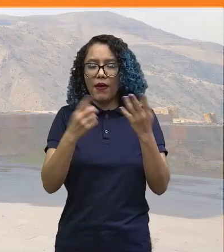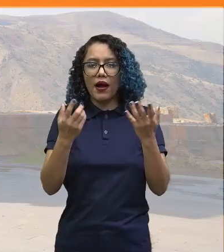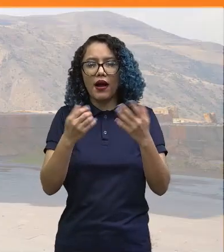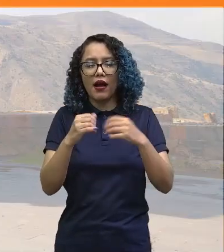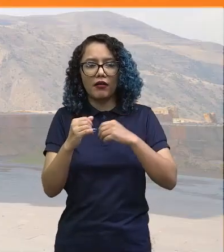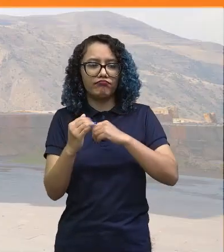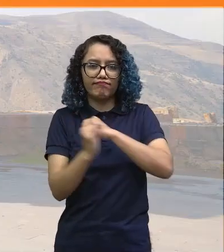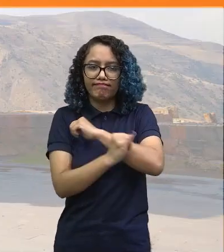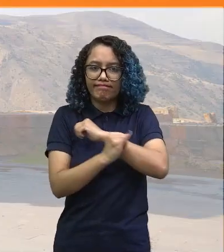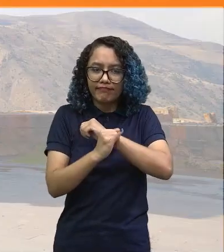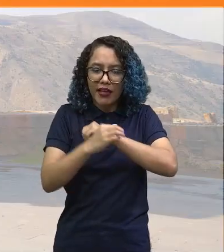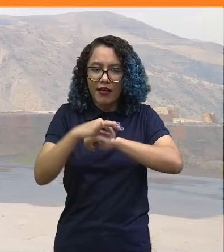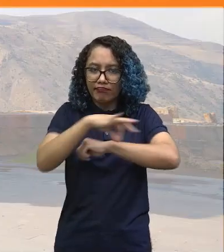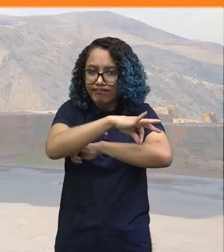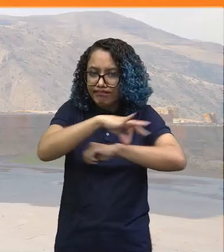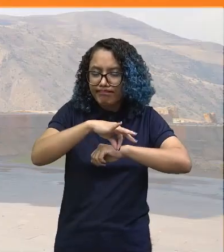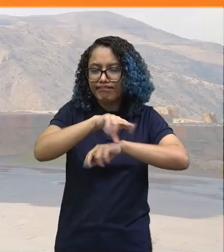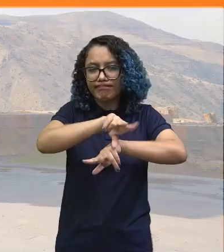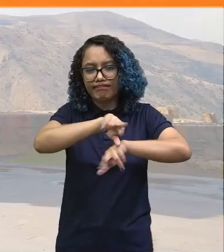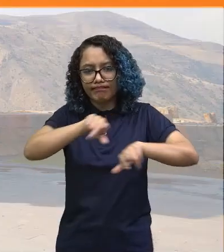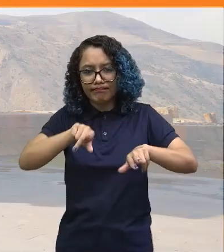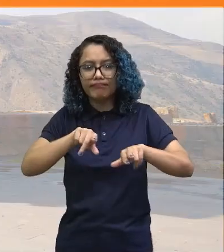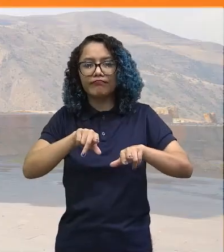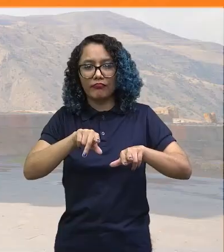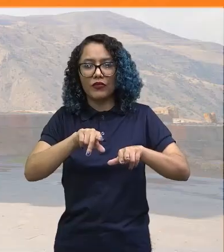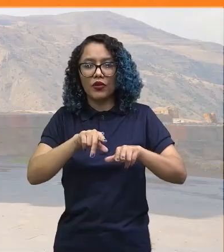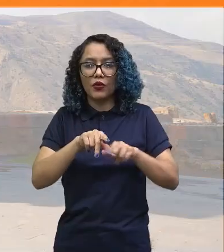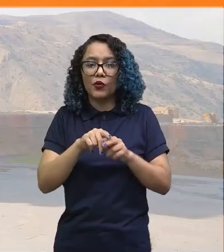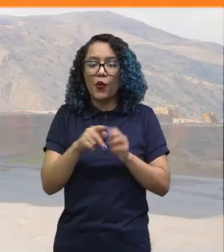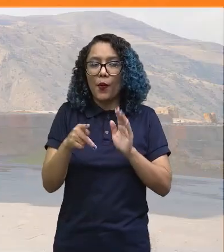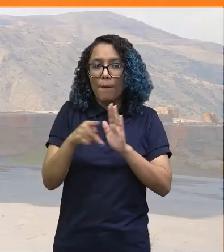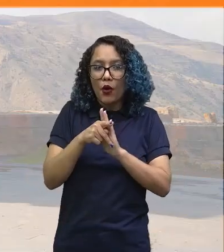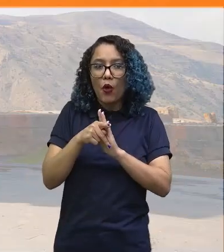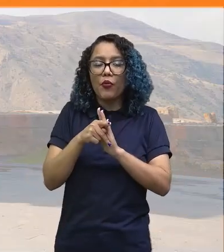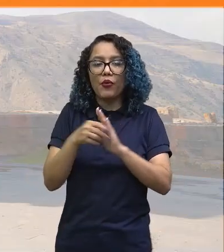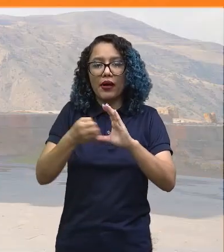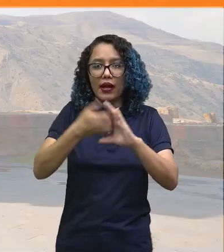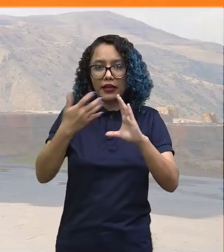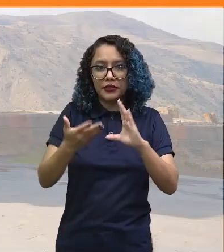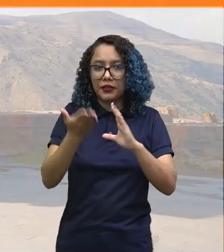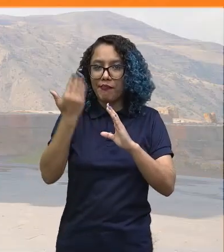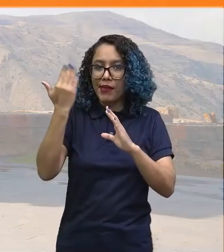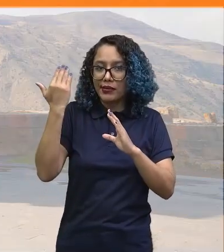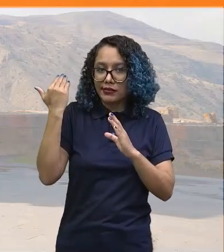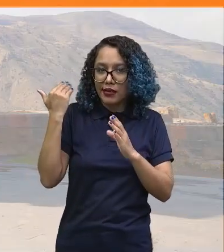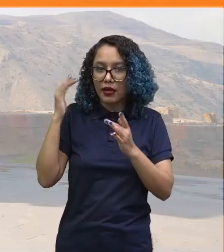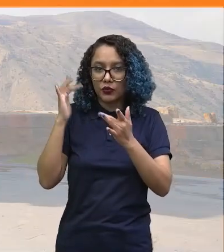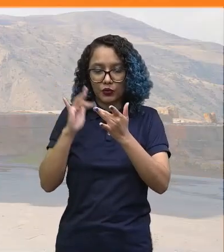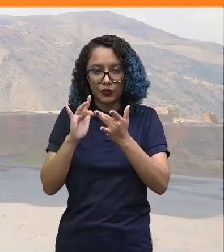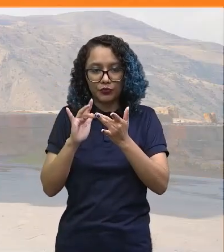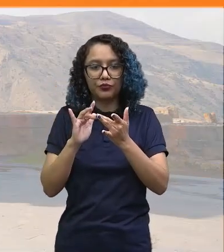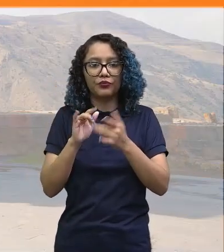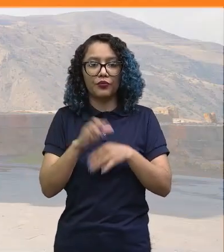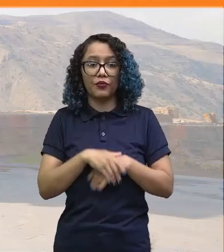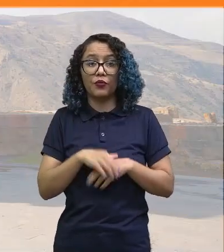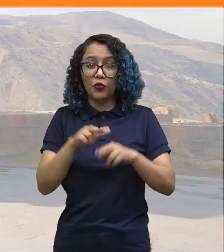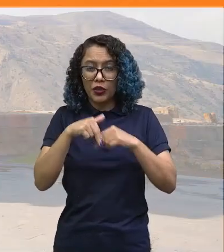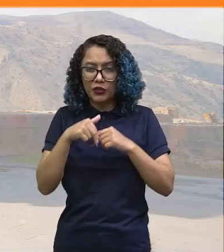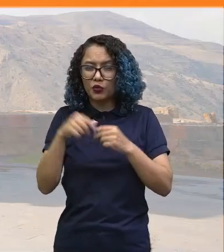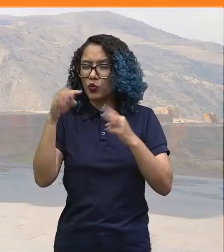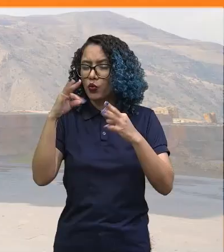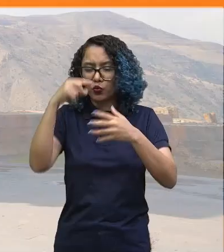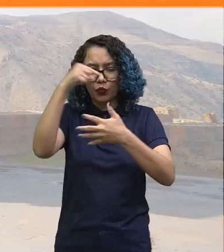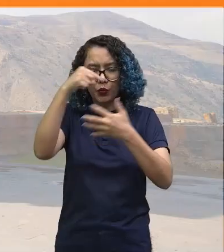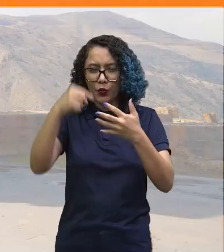arquitetônicos, enfim, sobre a antiguidade clássica. Então, eles vão retomar, trazer para esse período, e